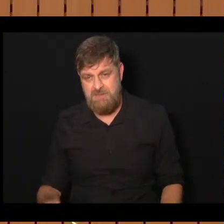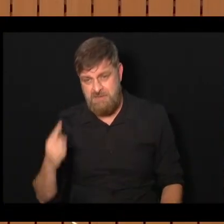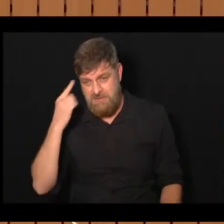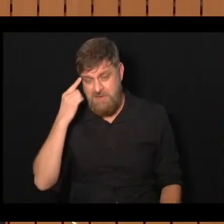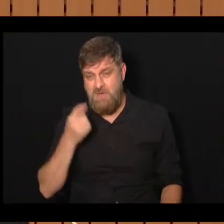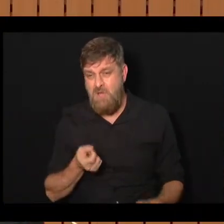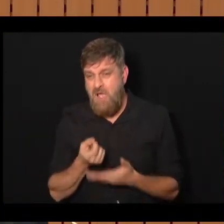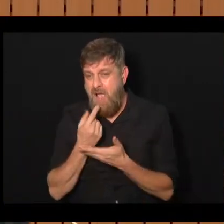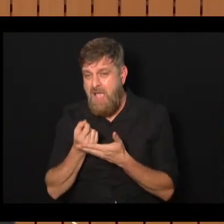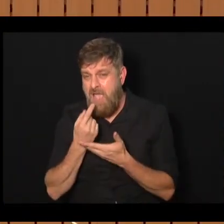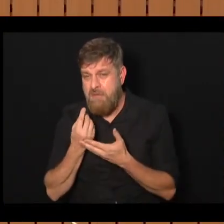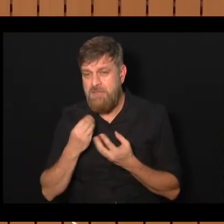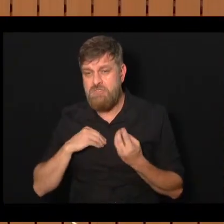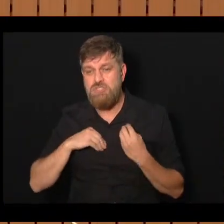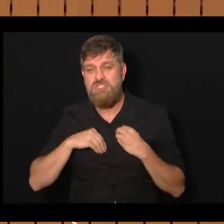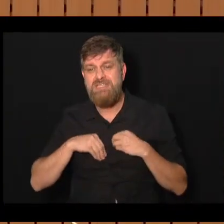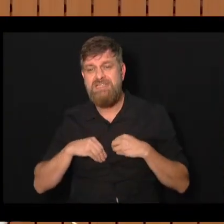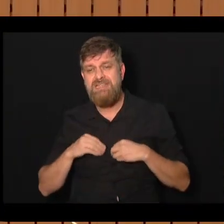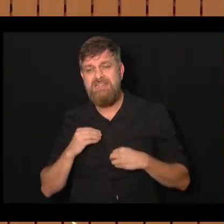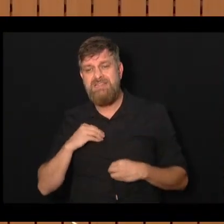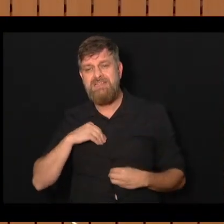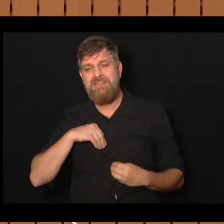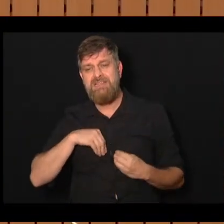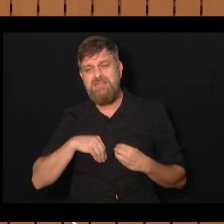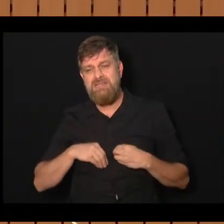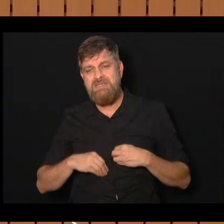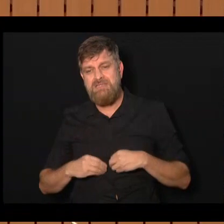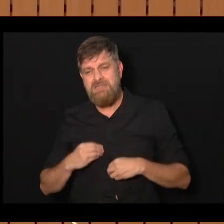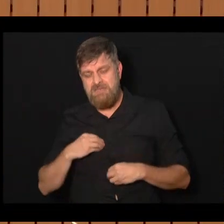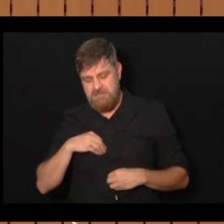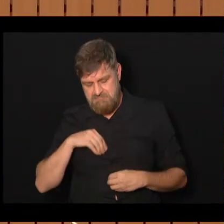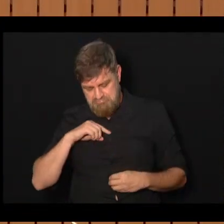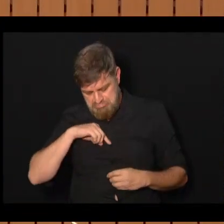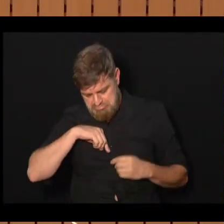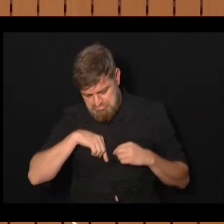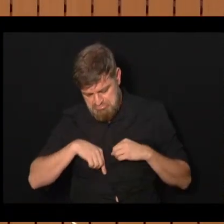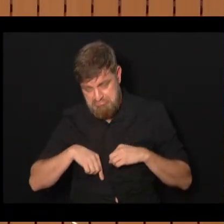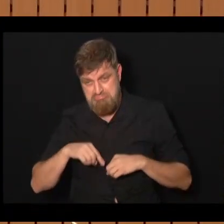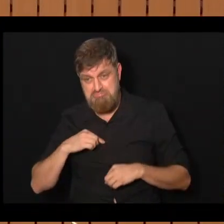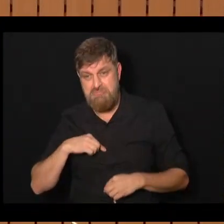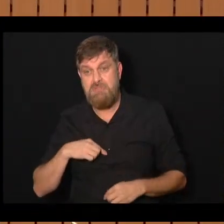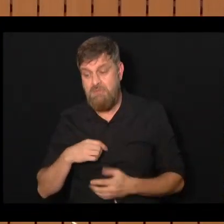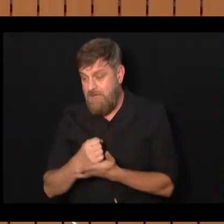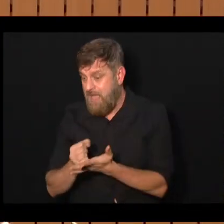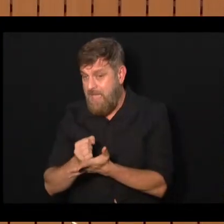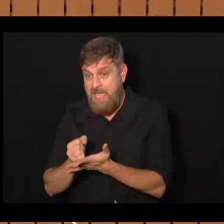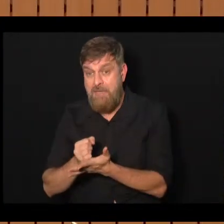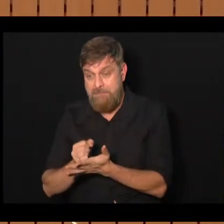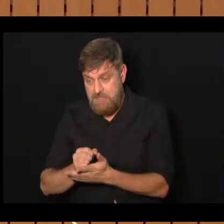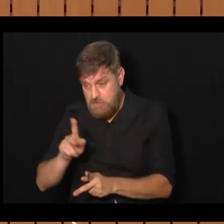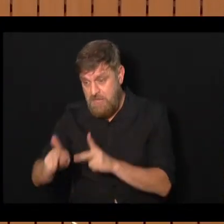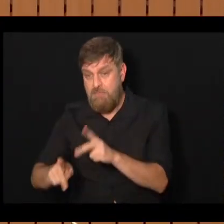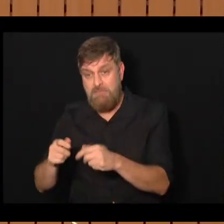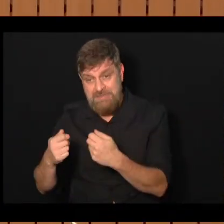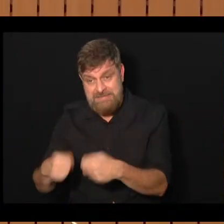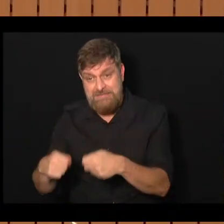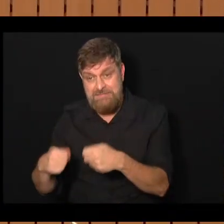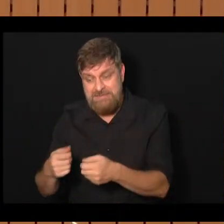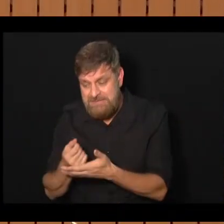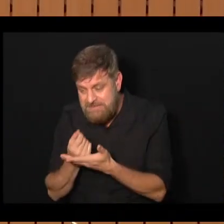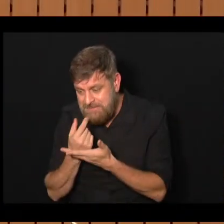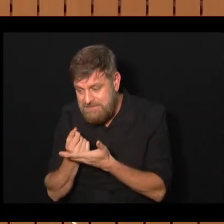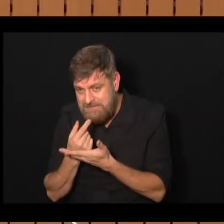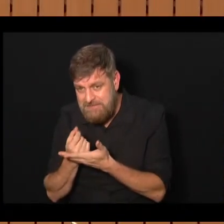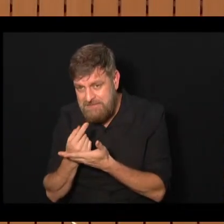serotonina. É uma classe de medicamentos que são nada menos do que os antidepressivos mais utilizados pela população.